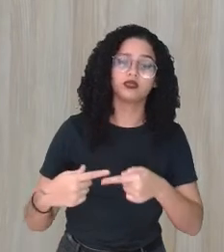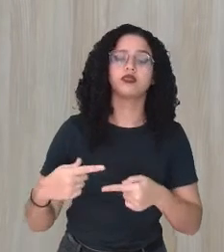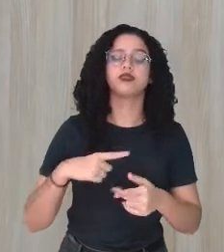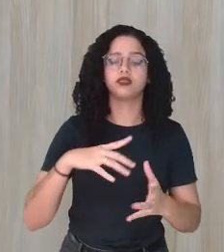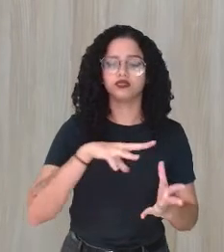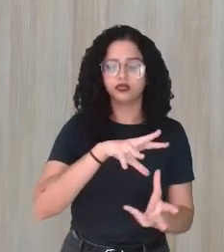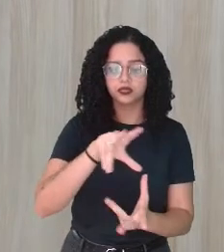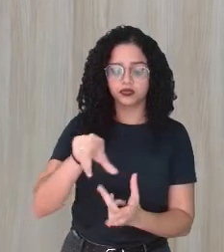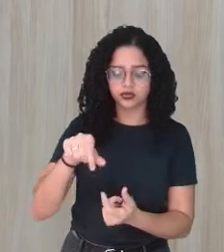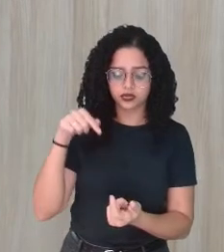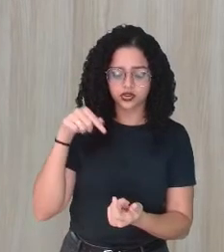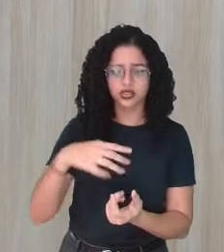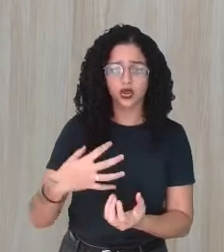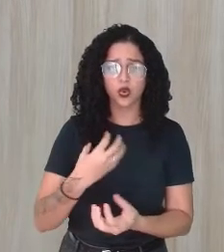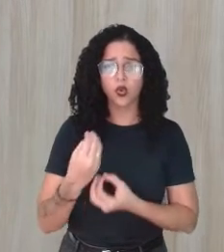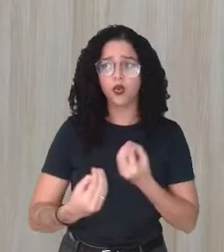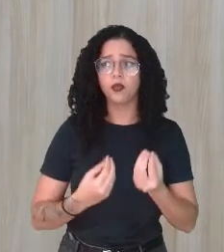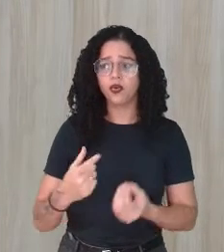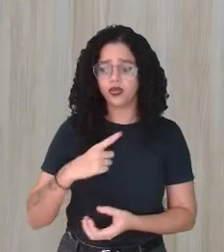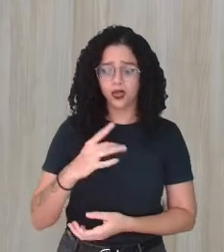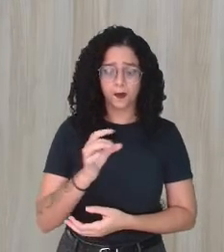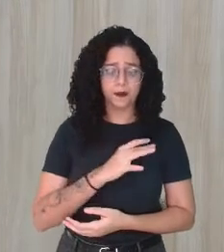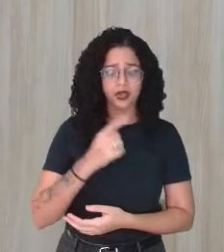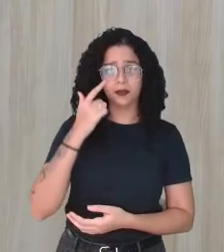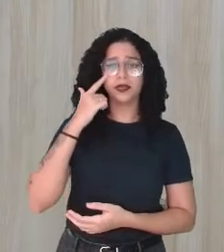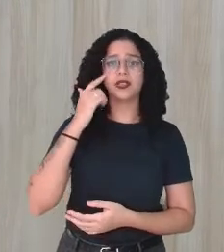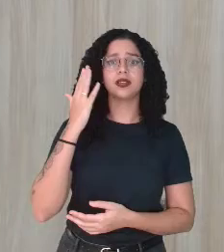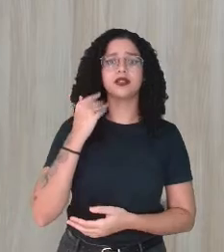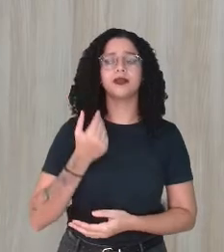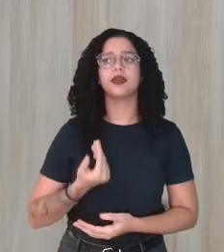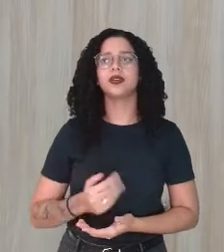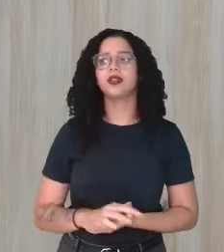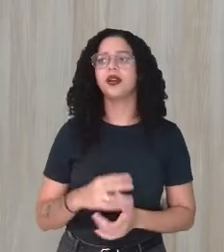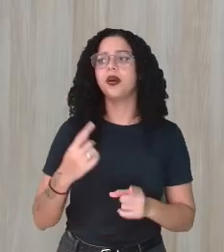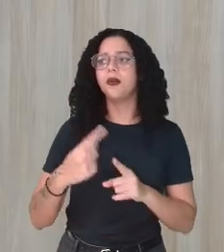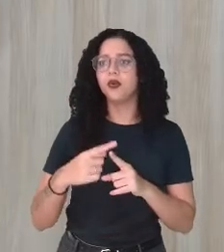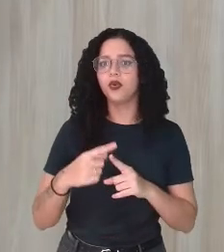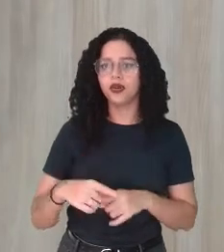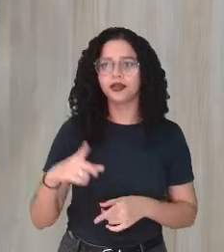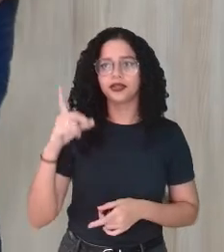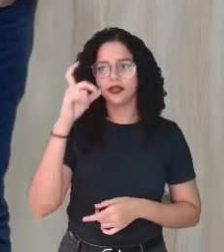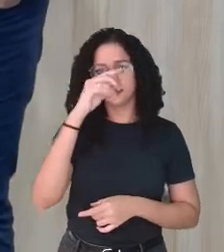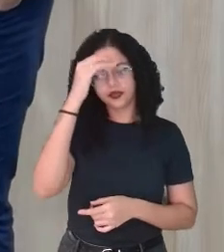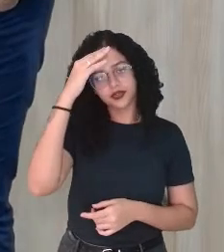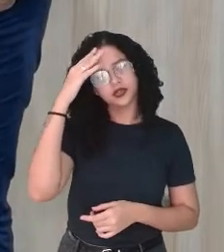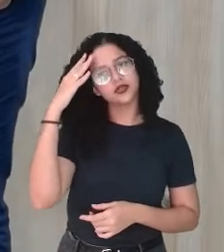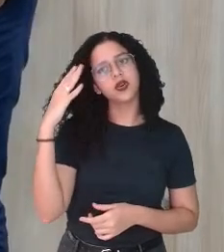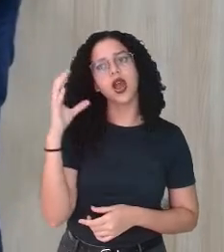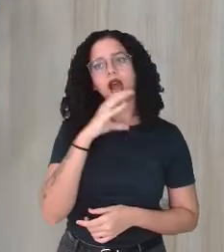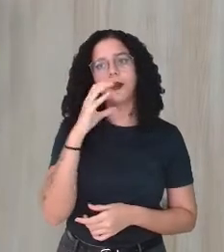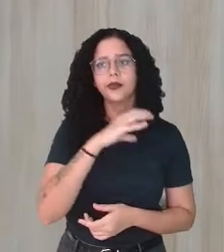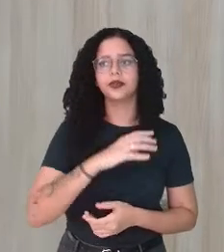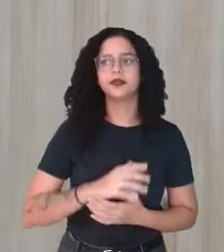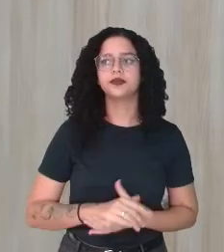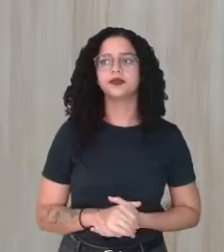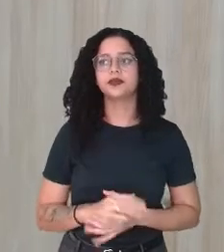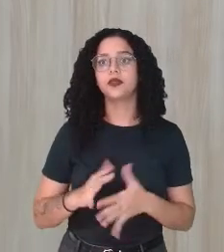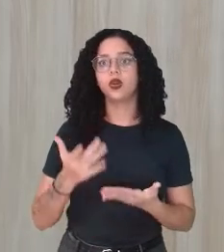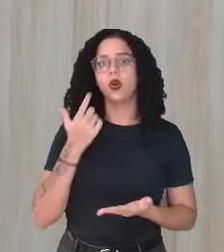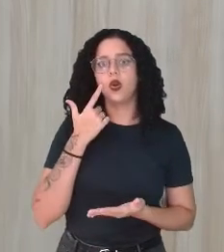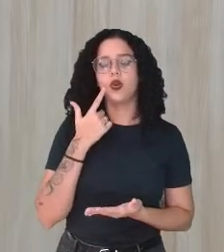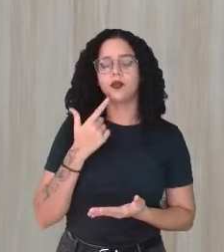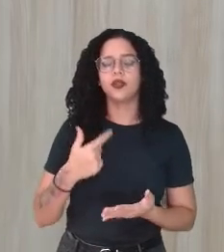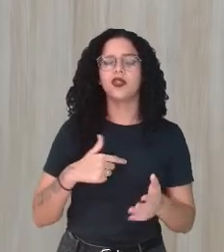planeta já de que forma? Eu tenho até medo de pensar, sabia? Isso. Porque o negócio está sendo rápido. Então, ó, lembra que eu